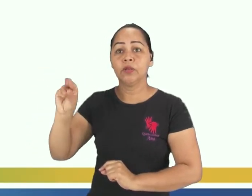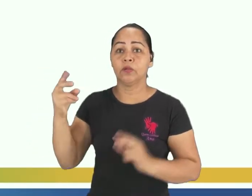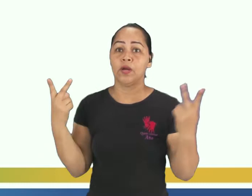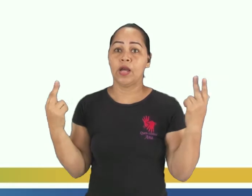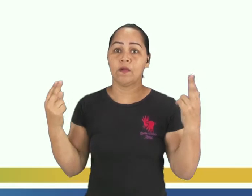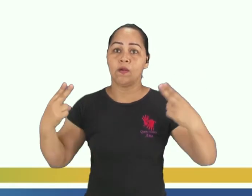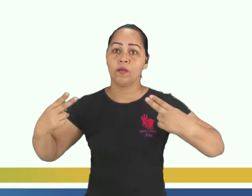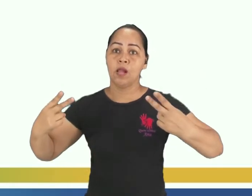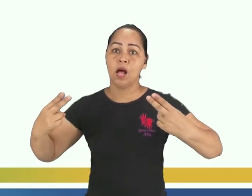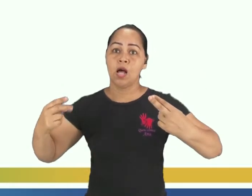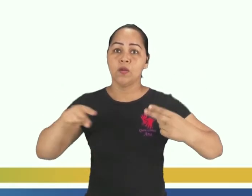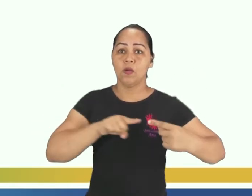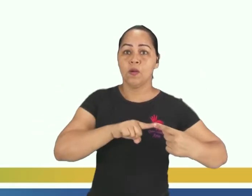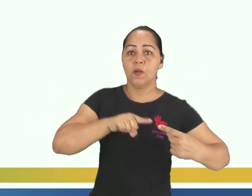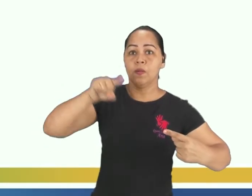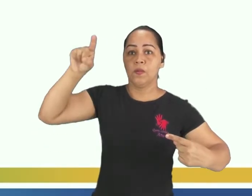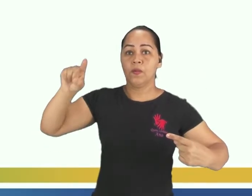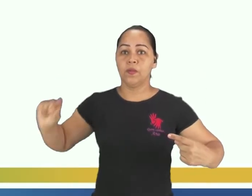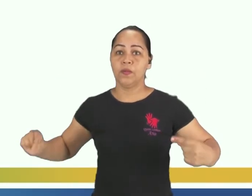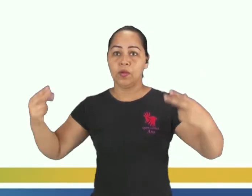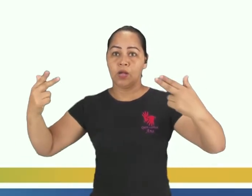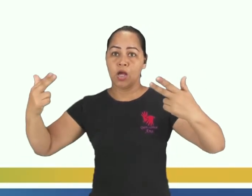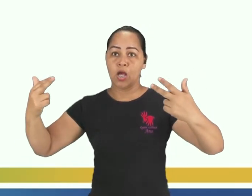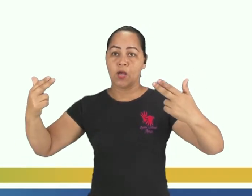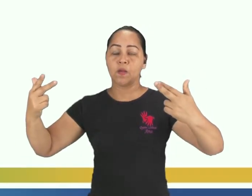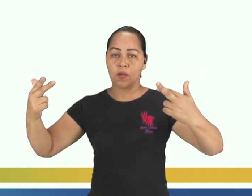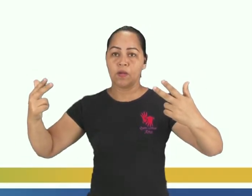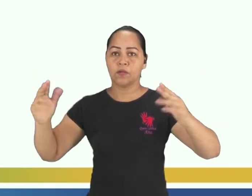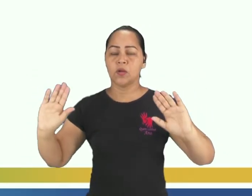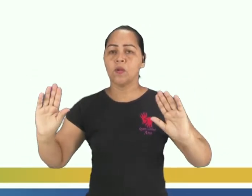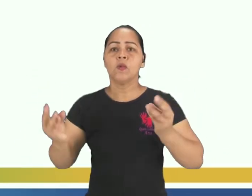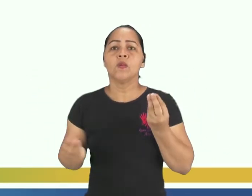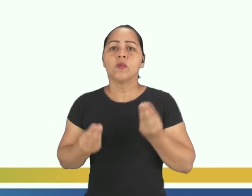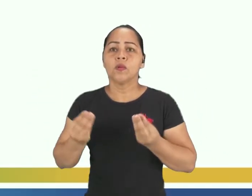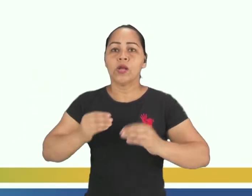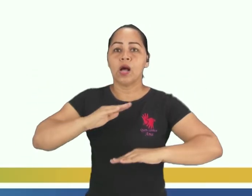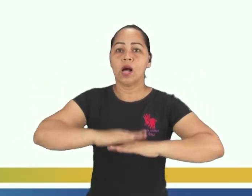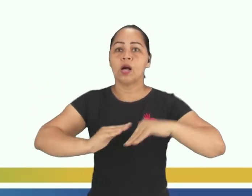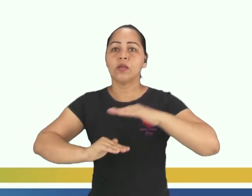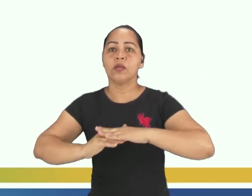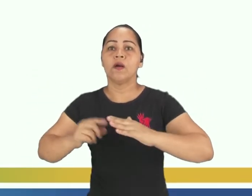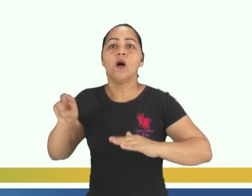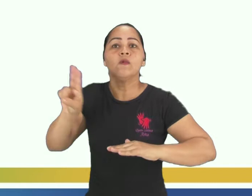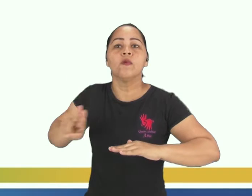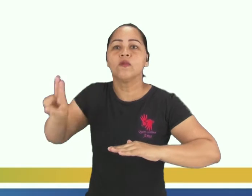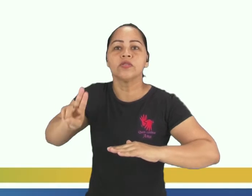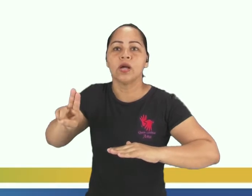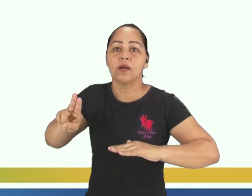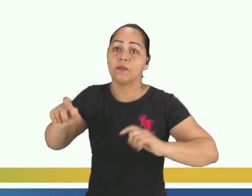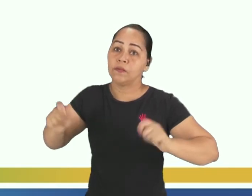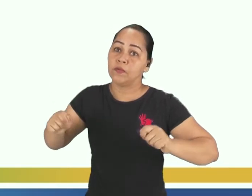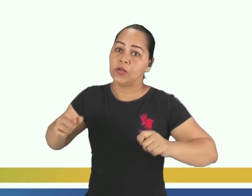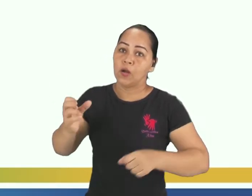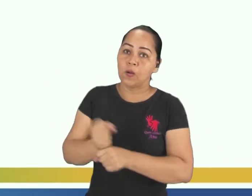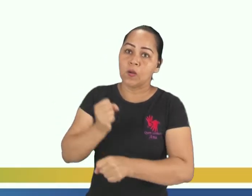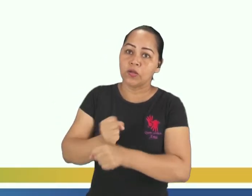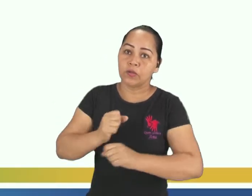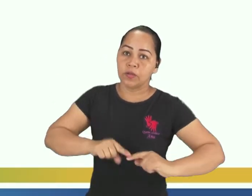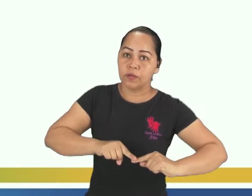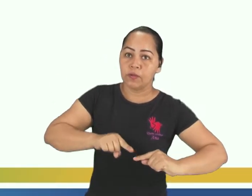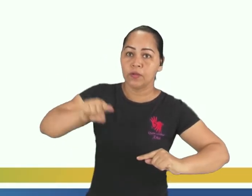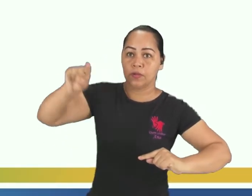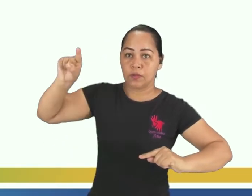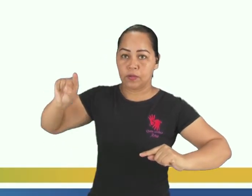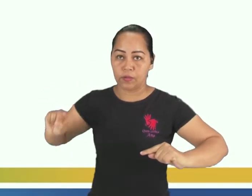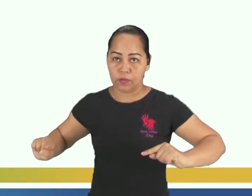dessa situação é: quantos metros quadrados de concreto serão gastos nessa obra? Então, vejamos. Se o